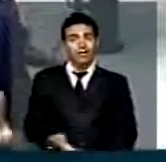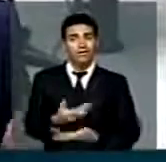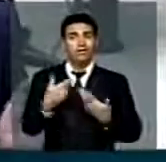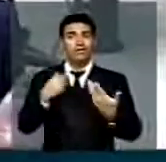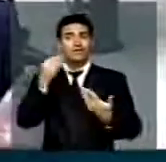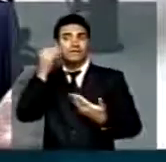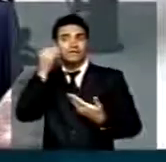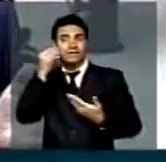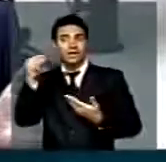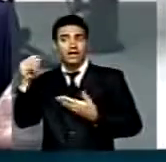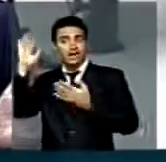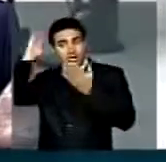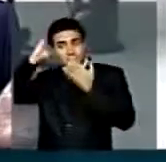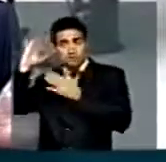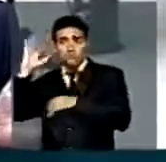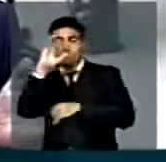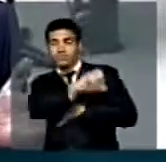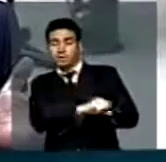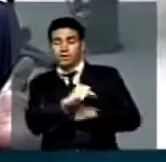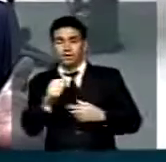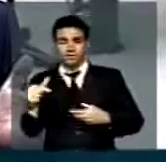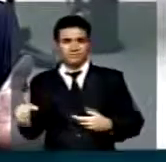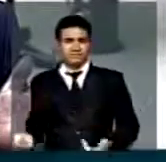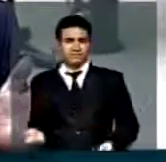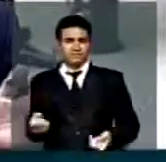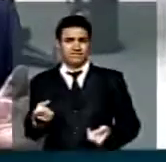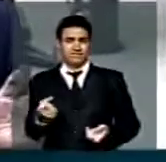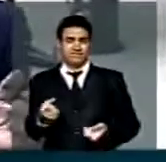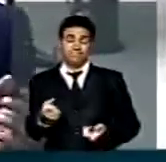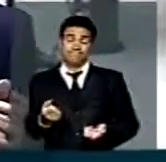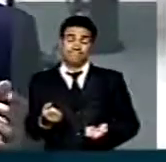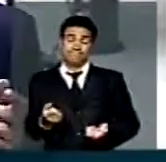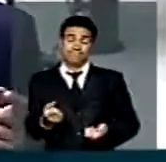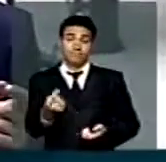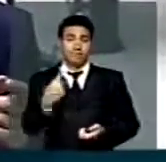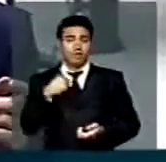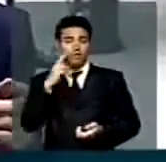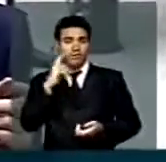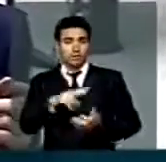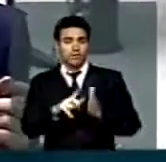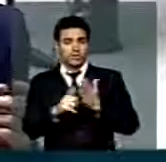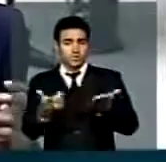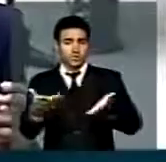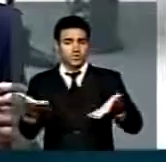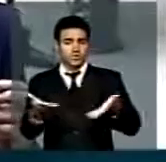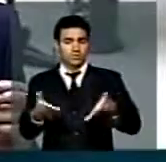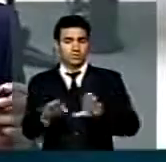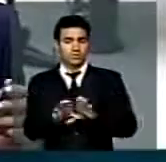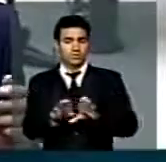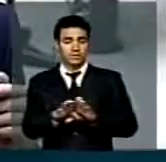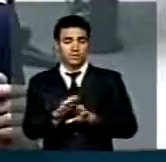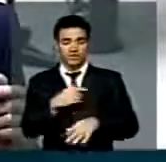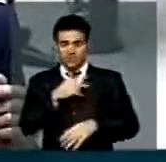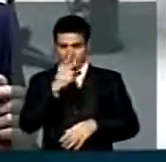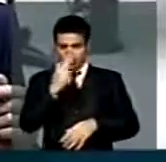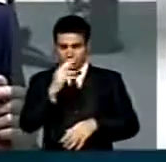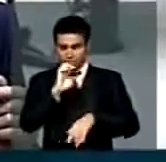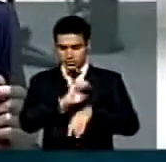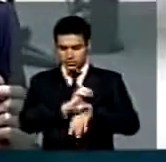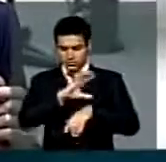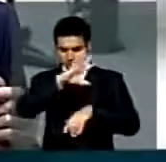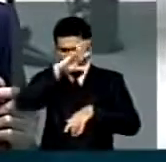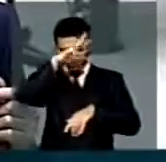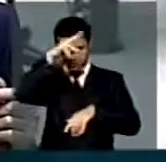tentam despejar sem nenhuma reação. Eu vi nos jornais de hoje, se não me engano no estado de Mato